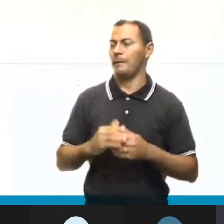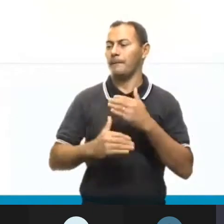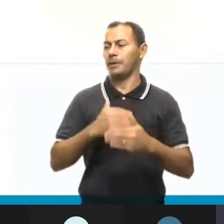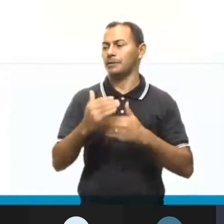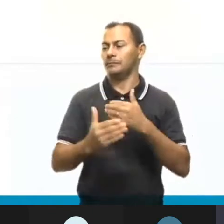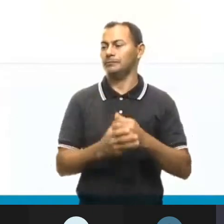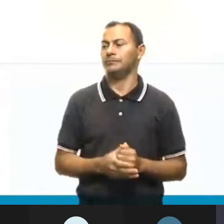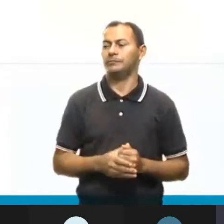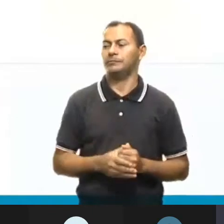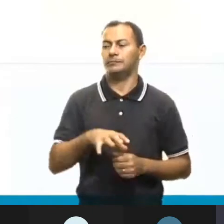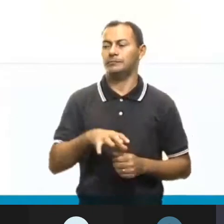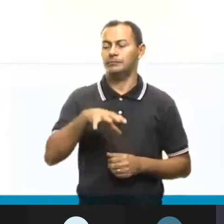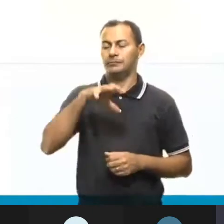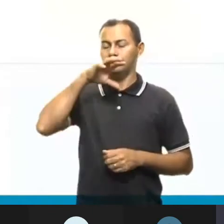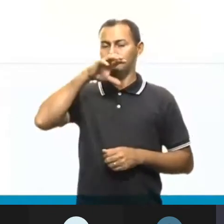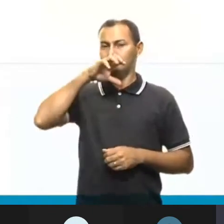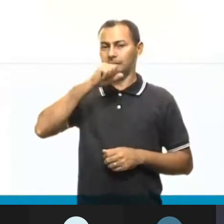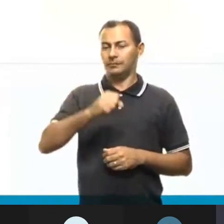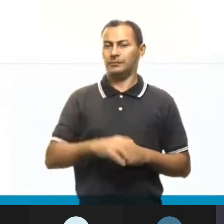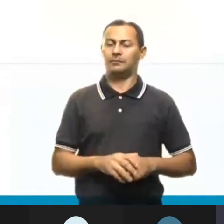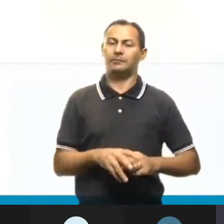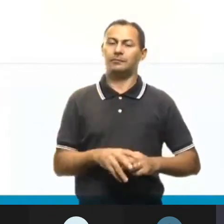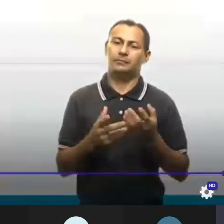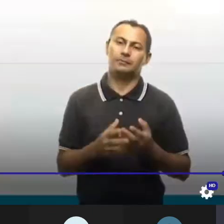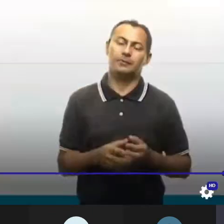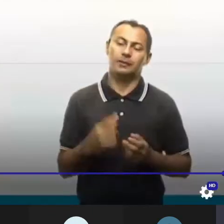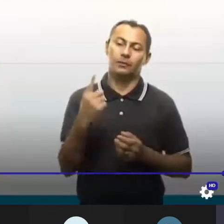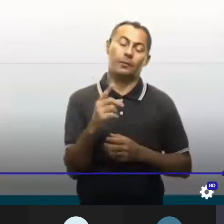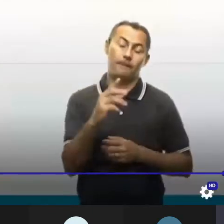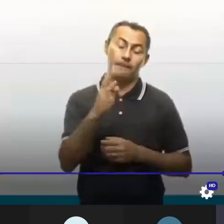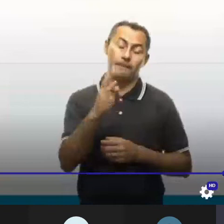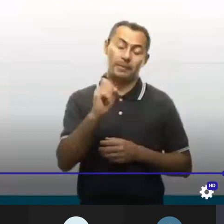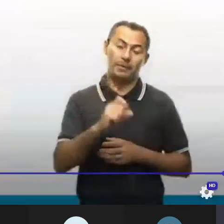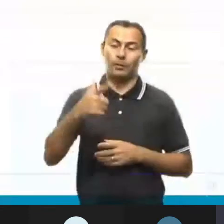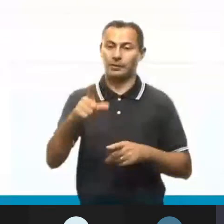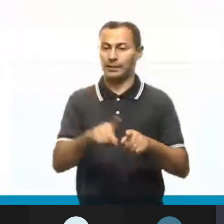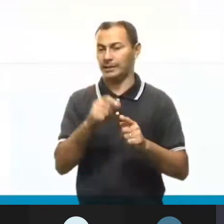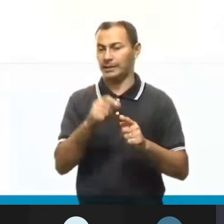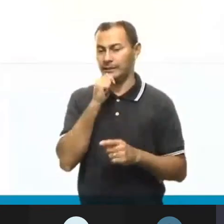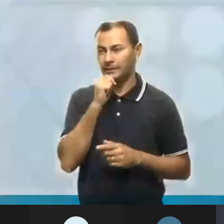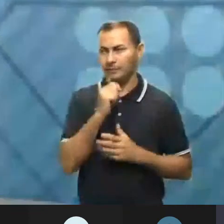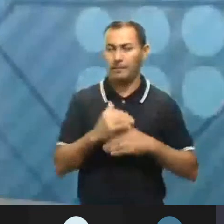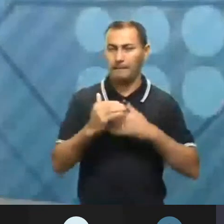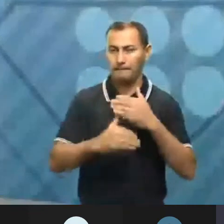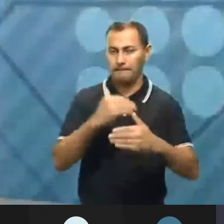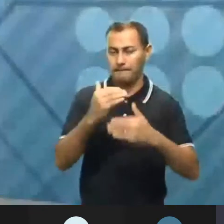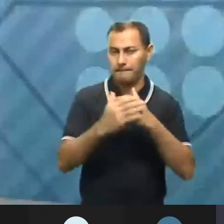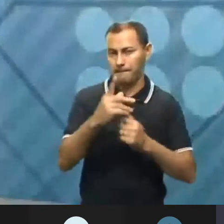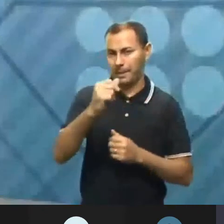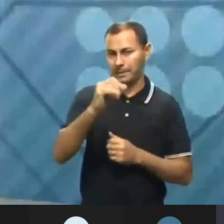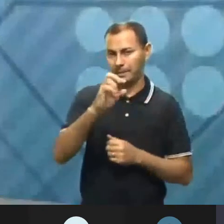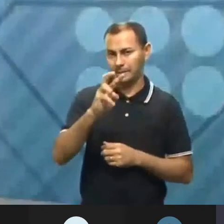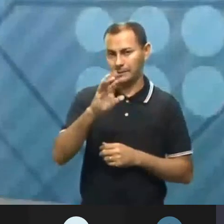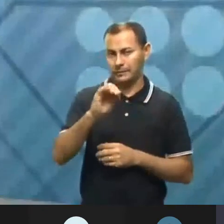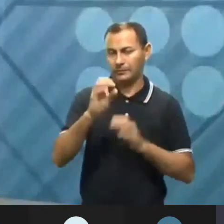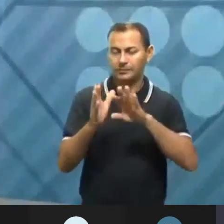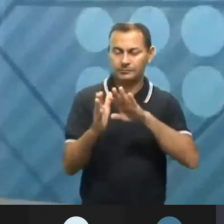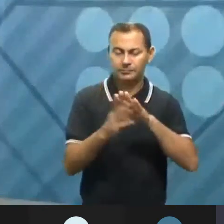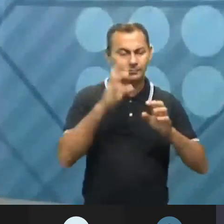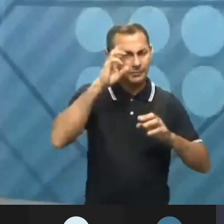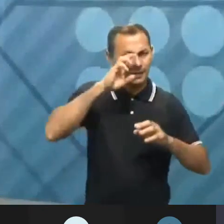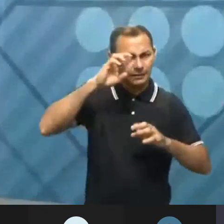os processos aí de inspiração e expiração, e um é ativo, enquanto o outro aí é um processo passivo. Então,